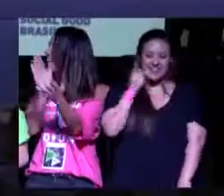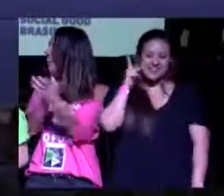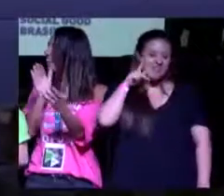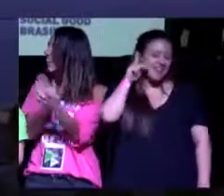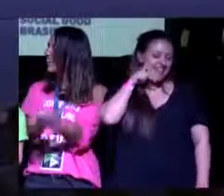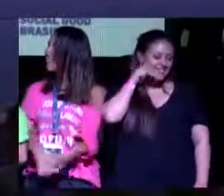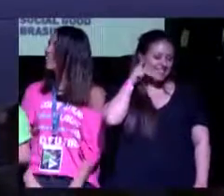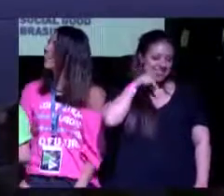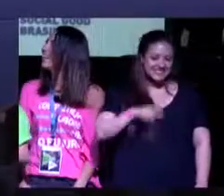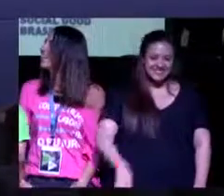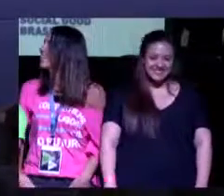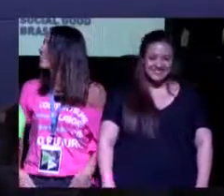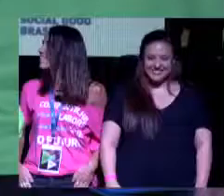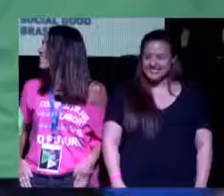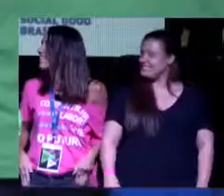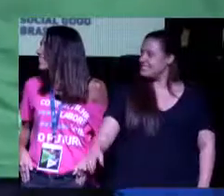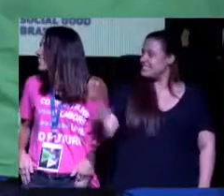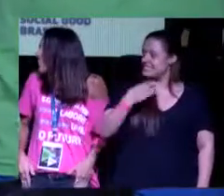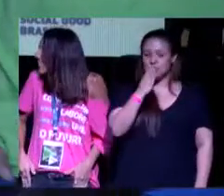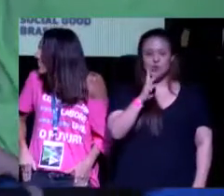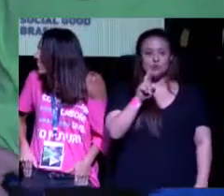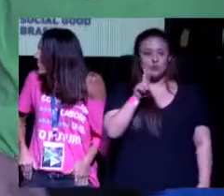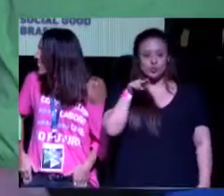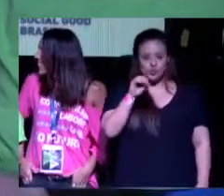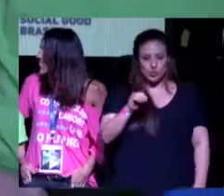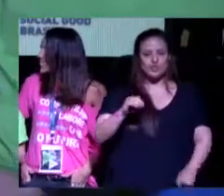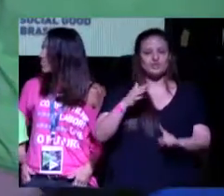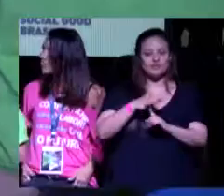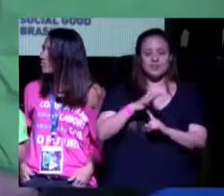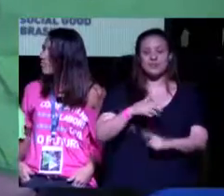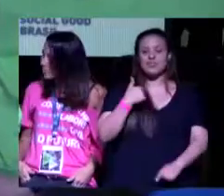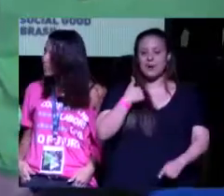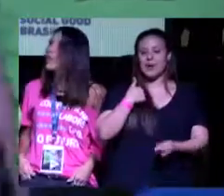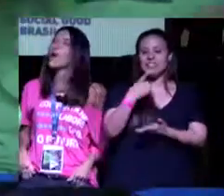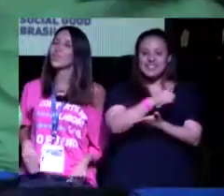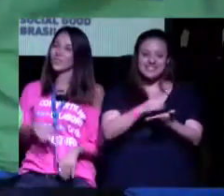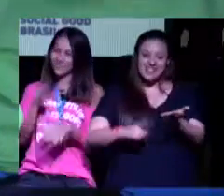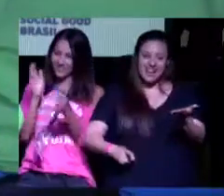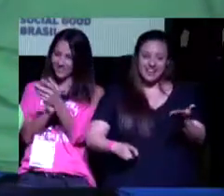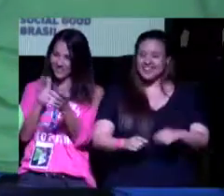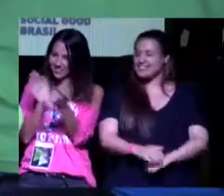Oi, gente, eu sou o Bruno, sou de Londrina e eu sou designer.